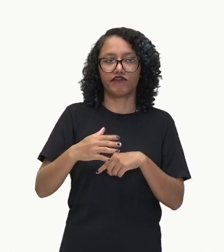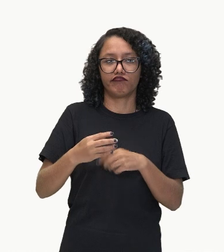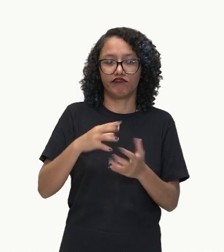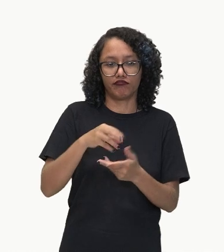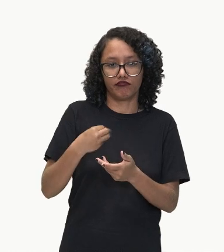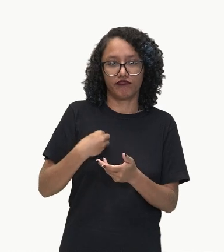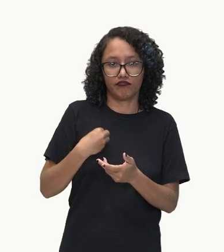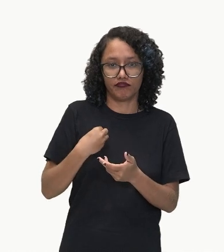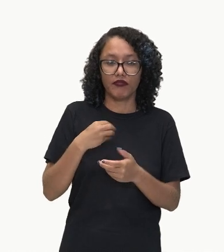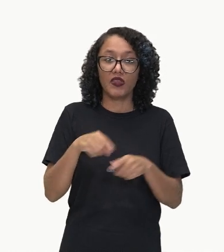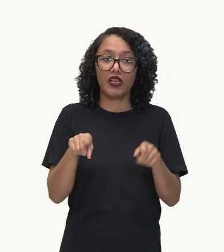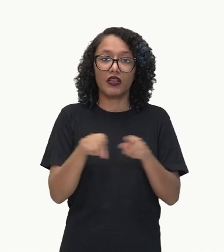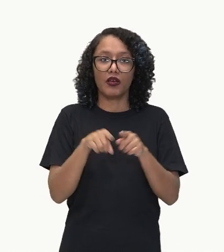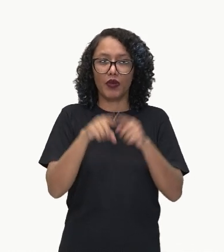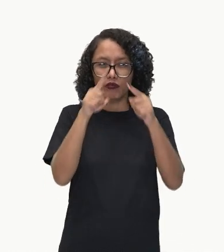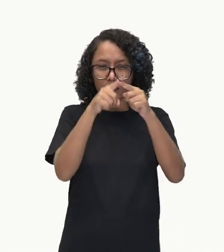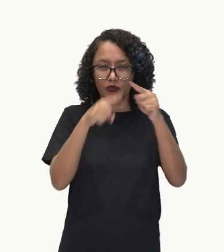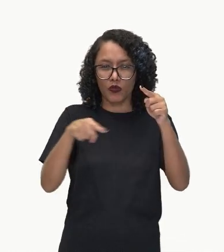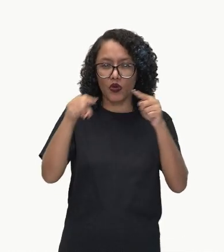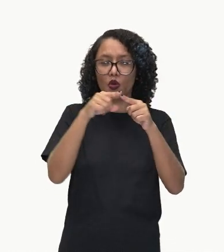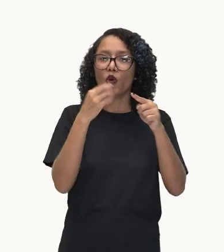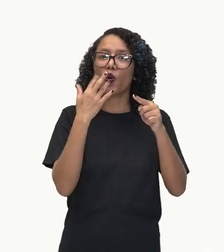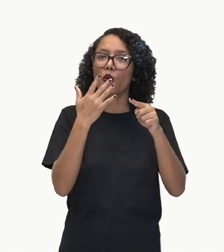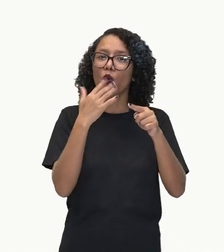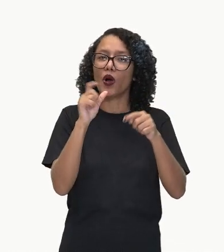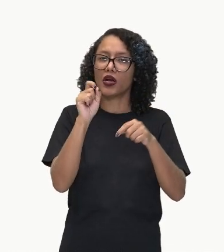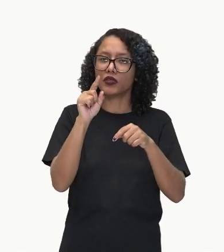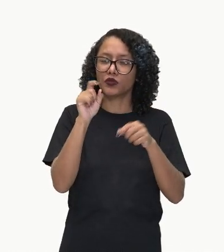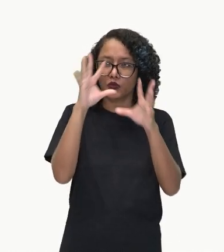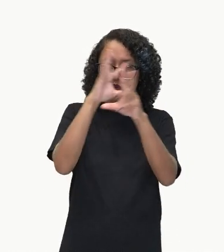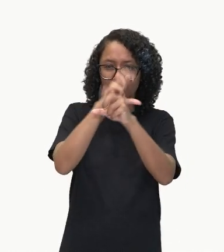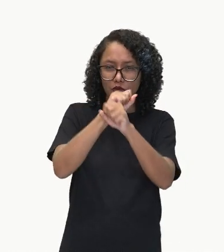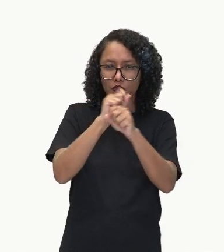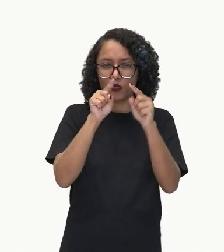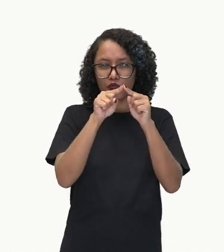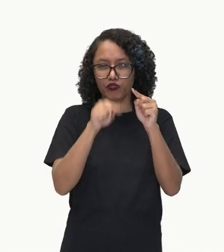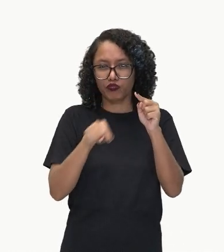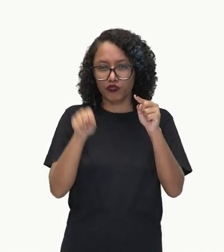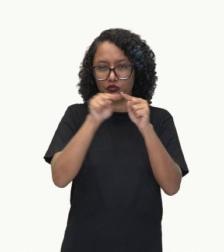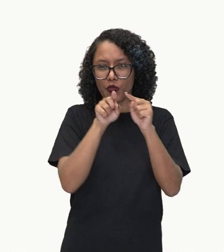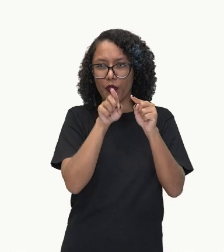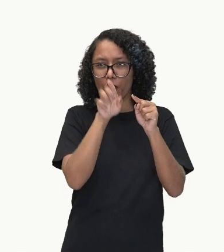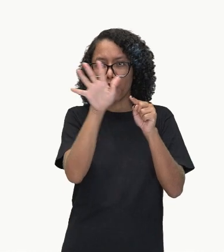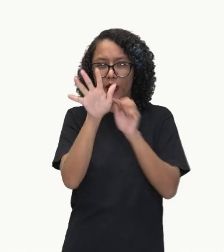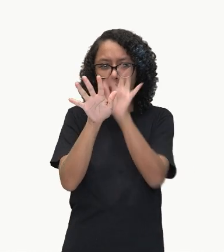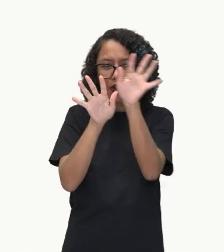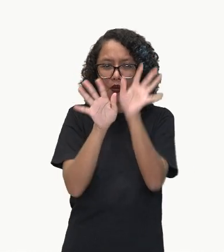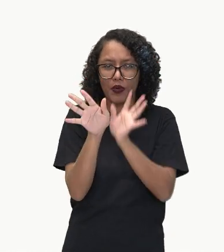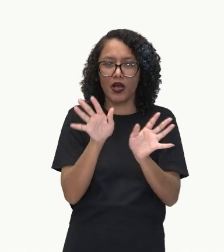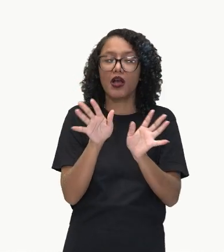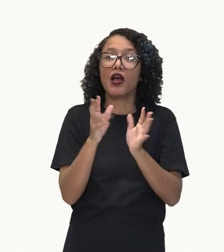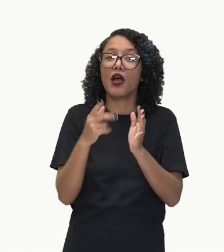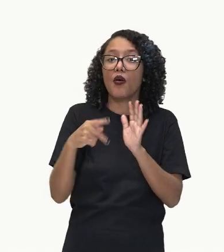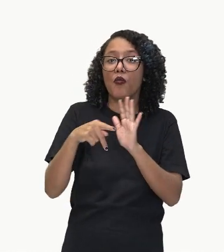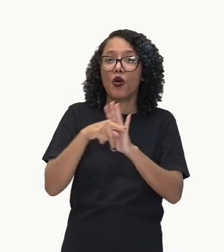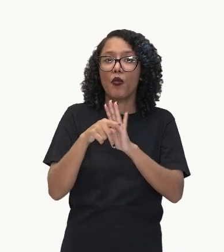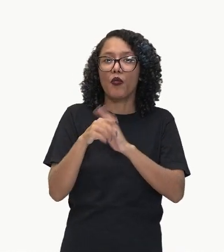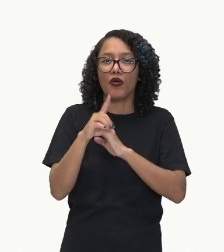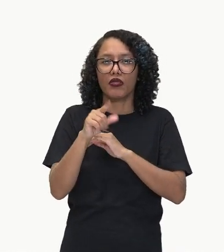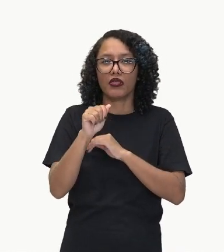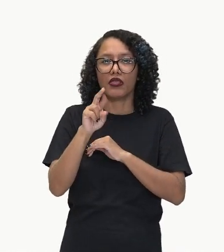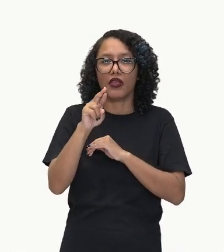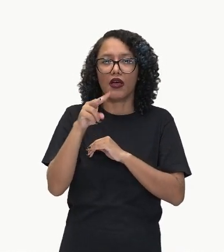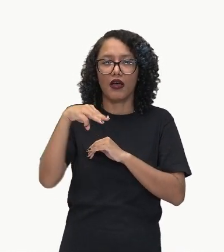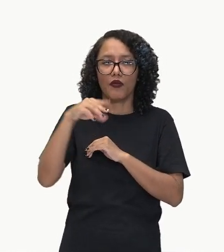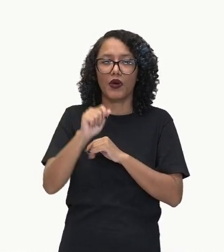roda na cor azul marinho com 24 raios é a roda do Dharma, que é um